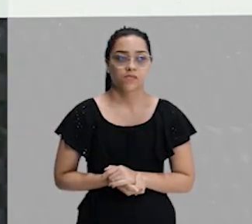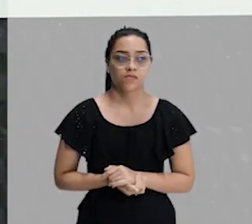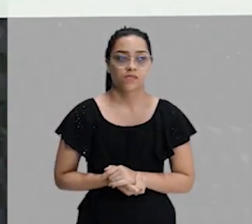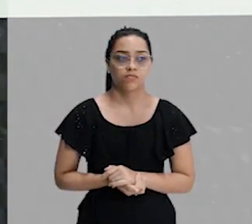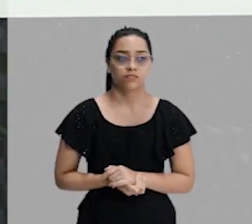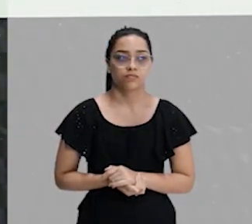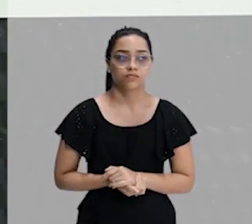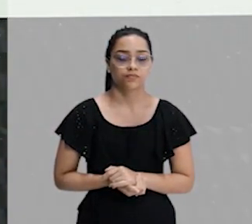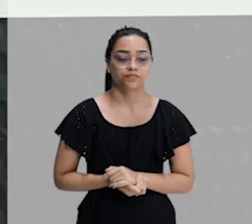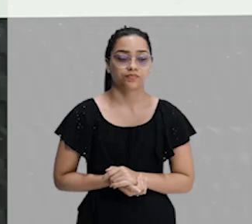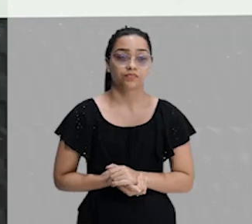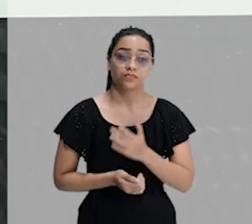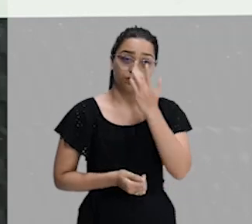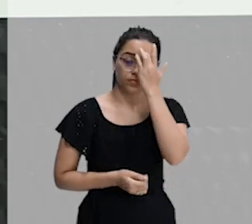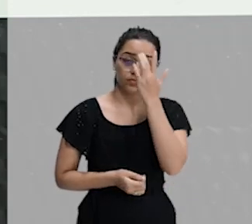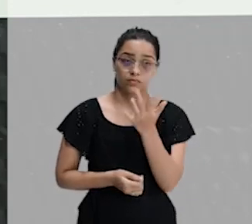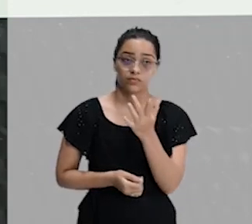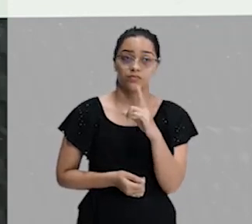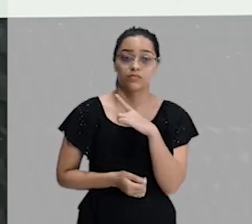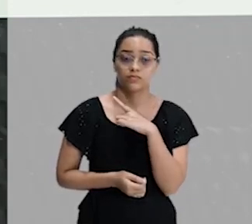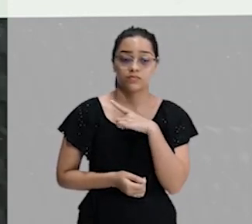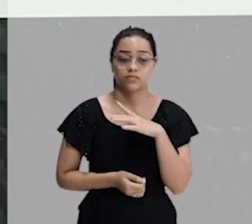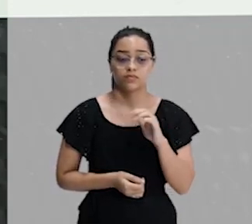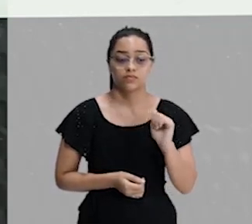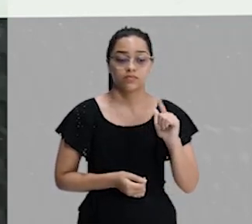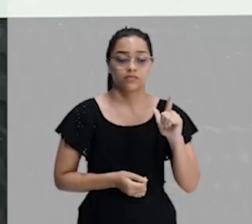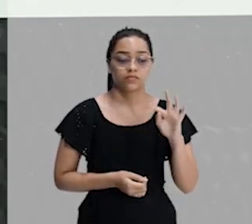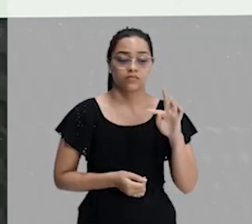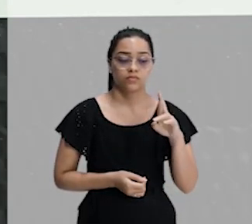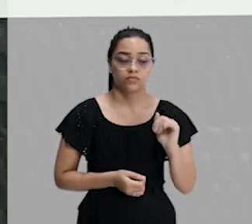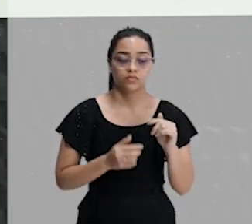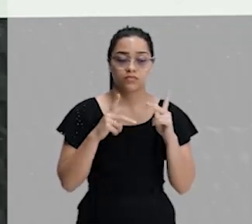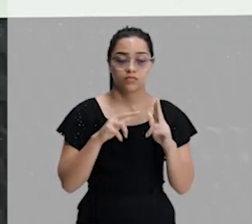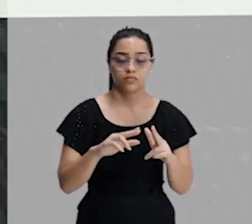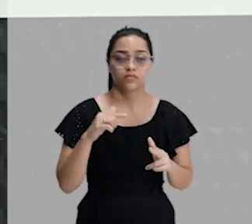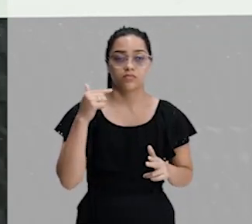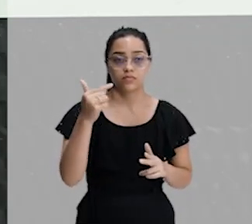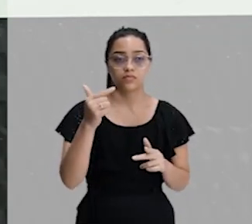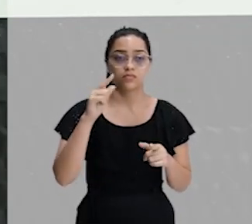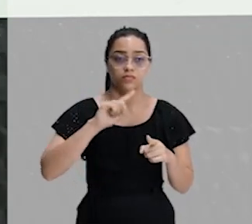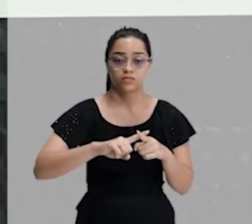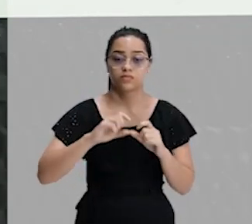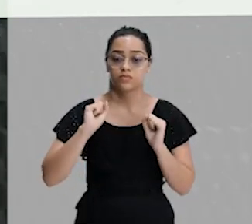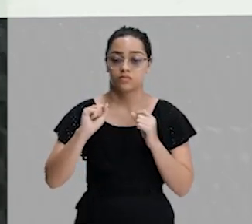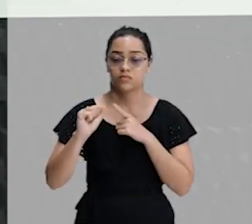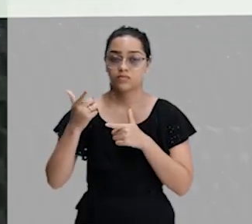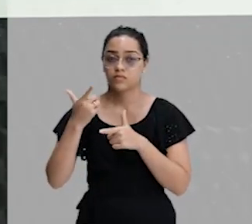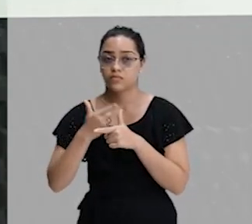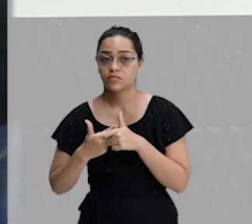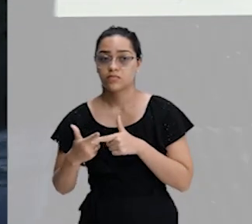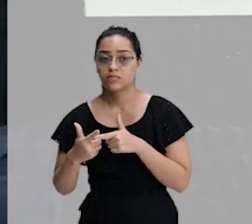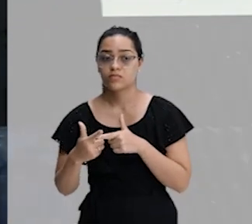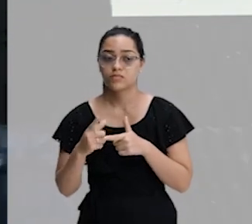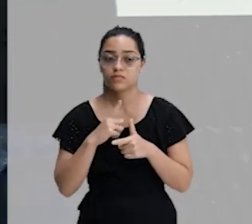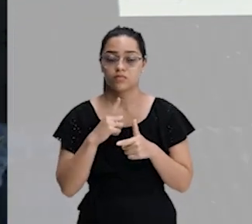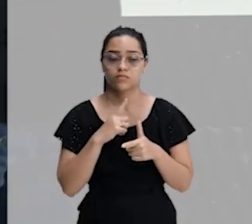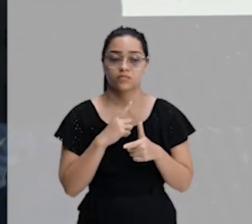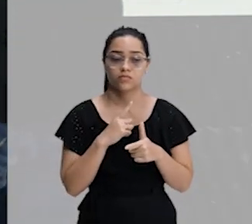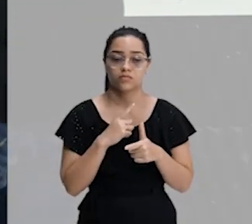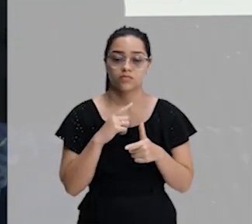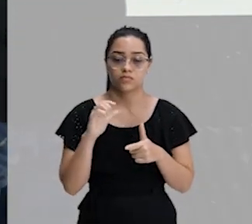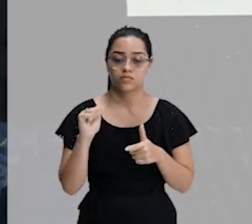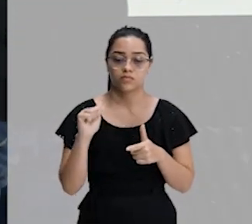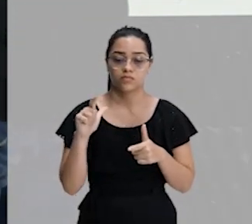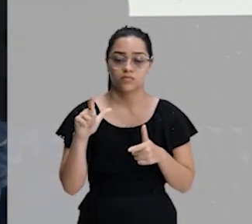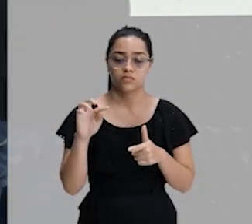Ora, pessoal, fica fácil encontrar que a altura aqui é 2, né? Esse 10 que está multiplicando passa dividindo. Aí você tem que essa